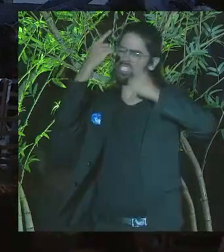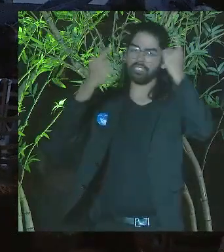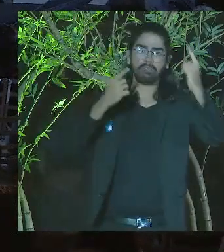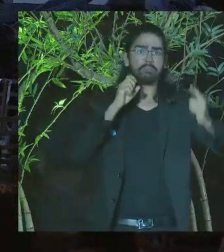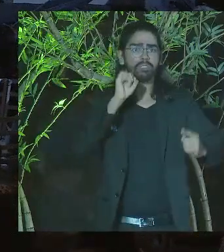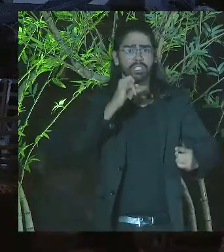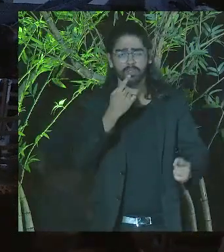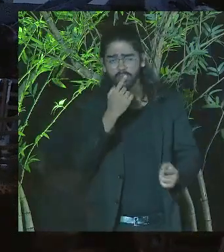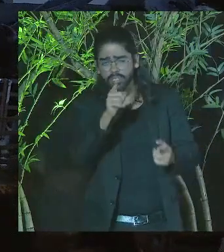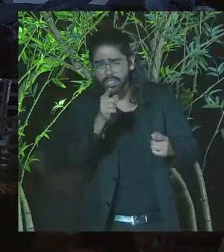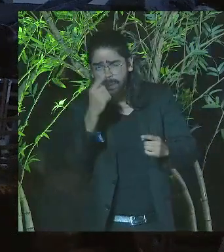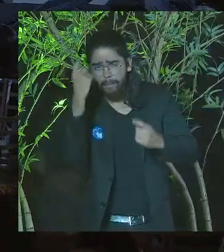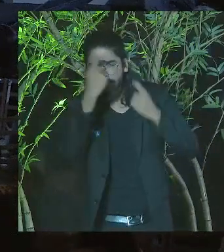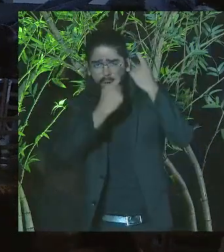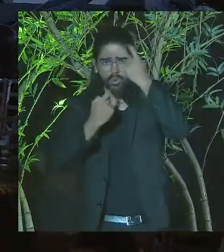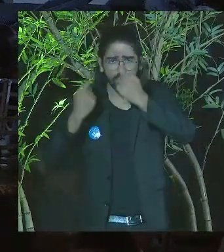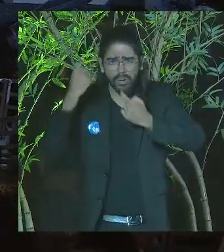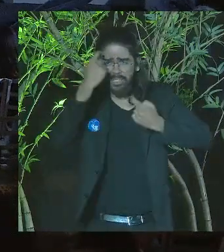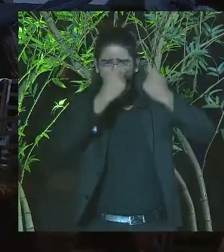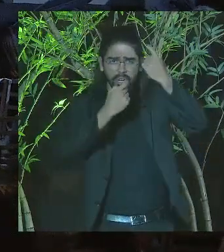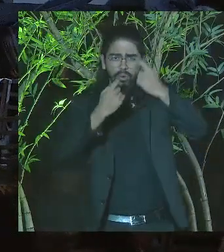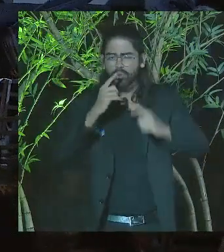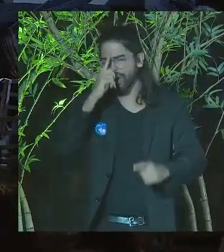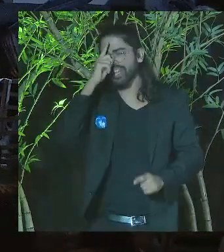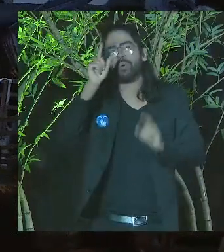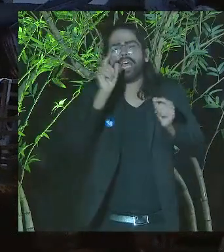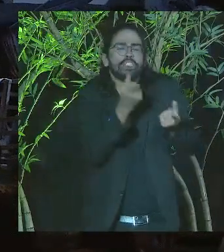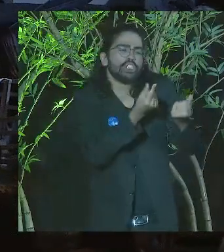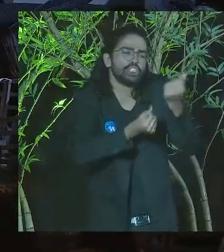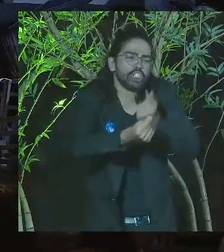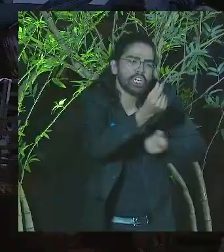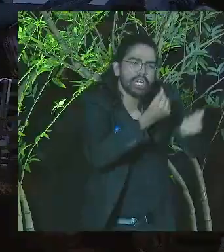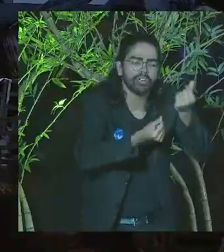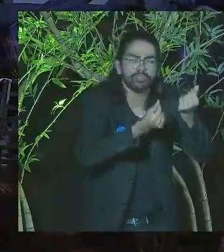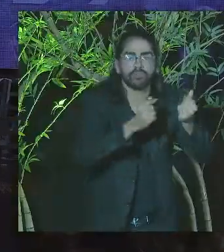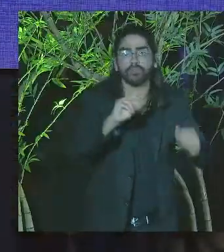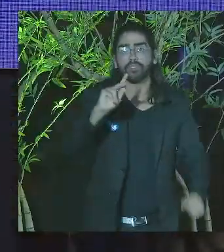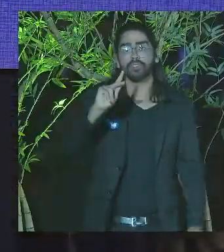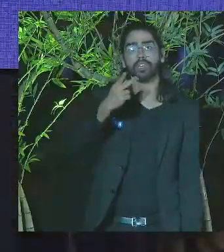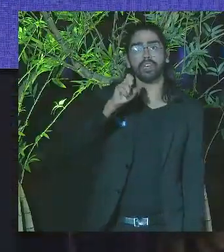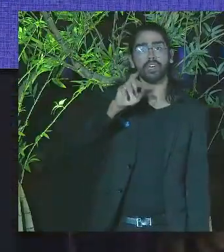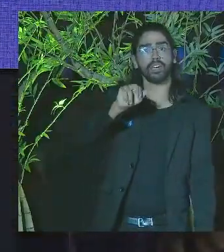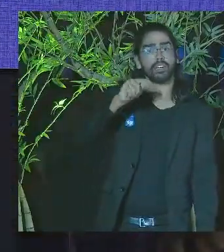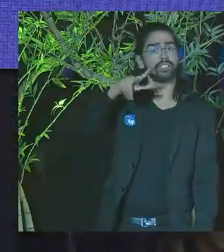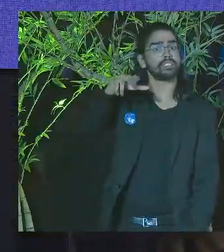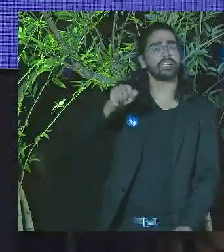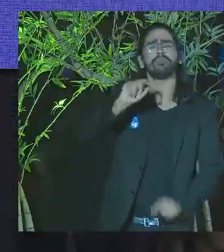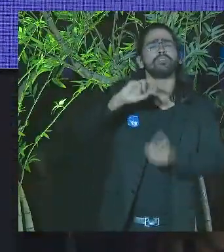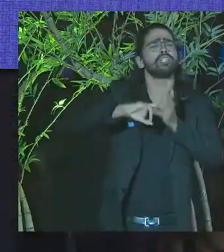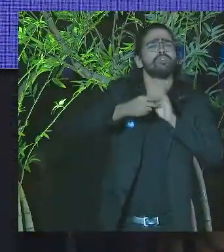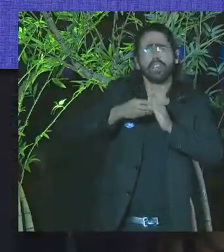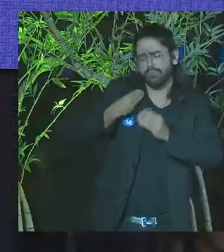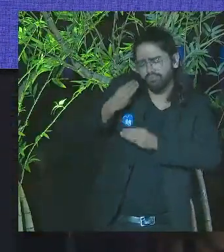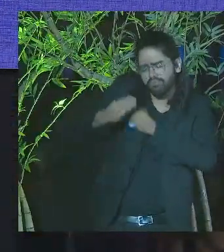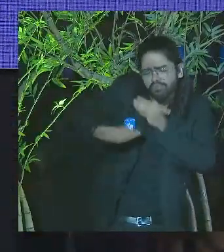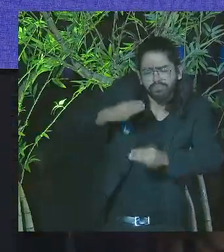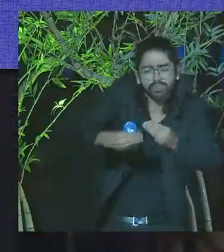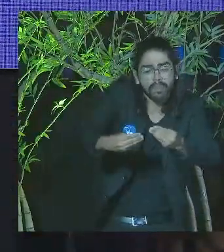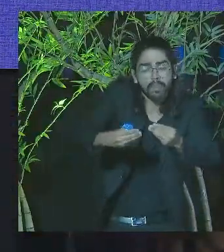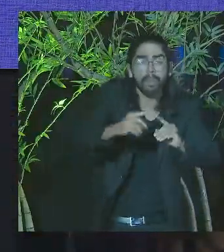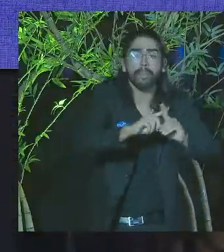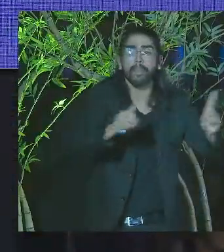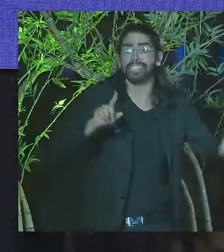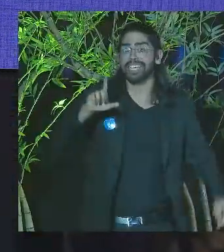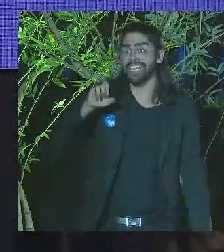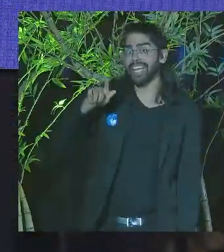com legado, a partir da ideia, talvez, de herança. Vocês sabem que herança é aquilo que a gente deixa para os nossos filhos, legado é aquilo que a